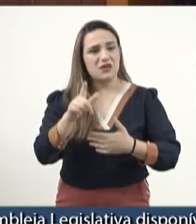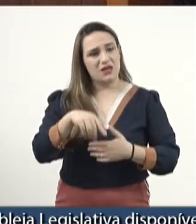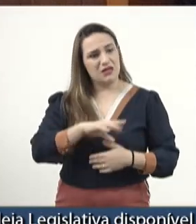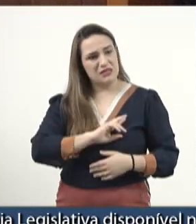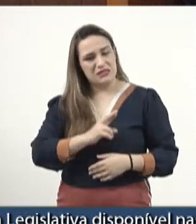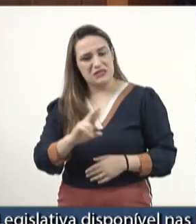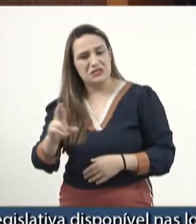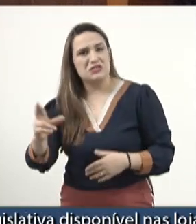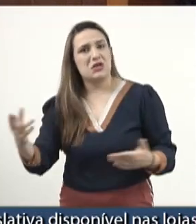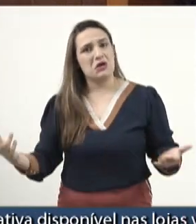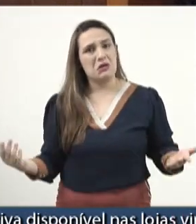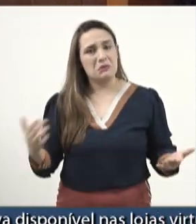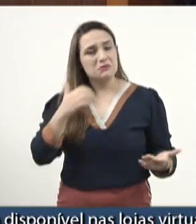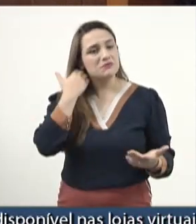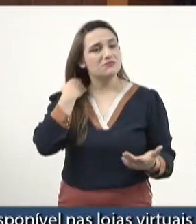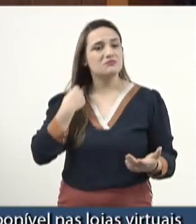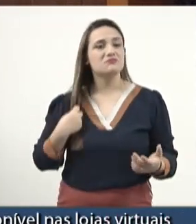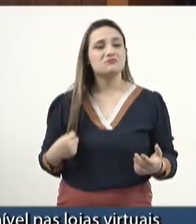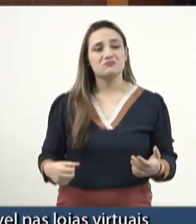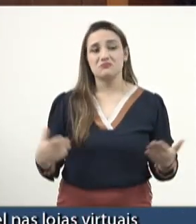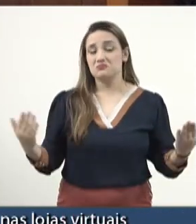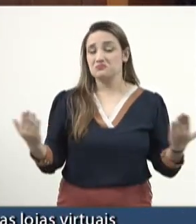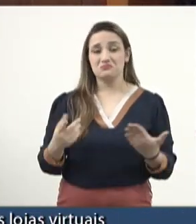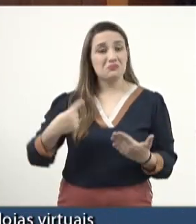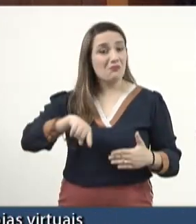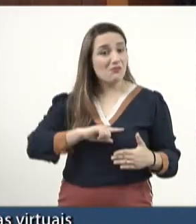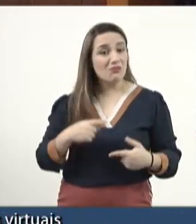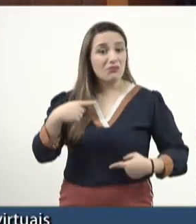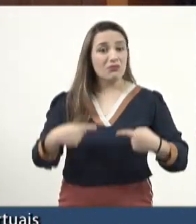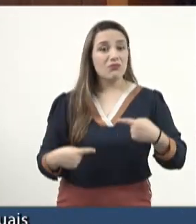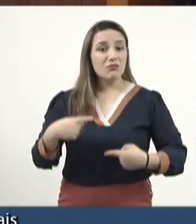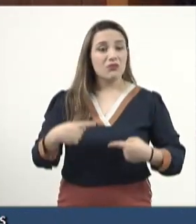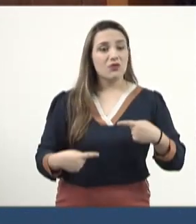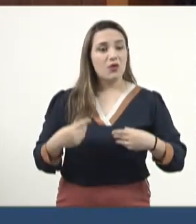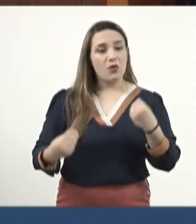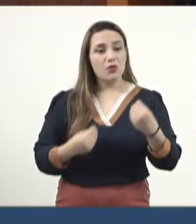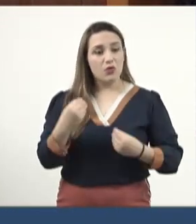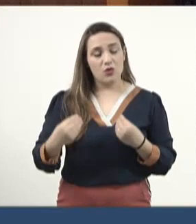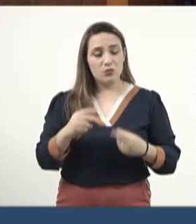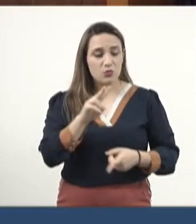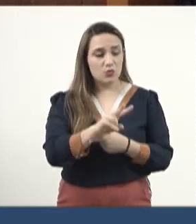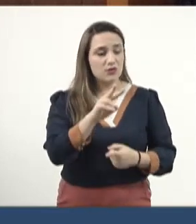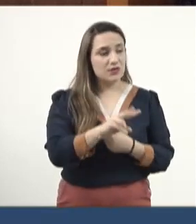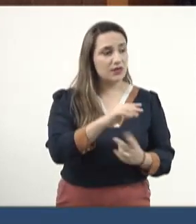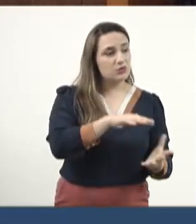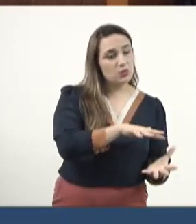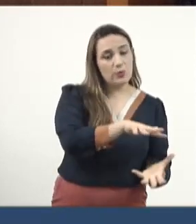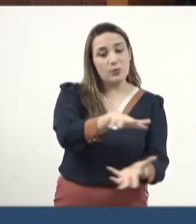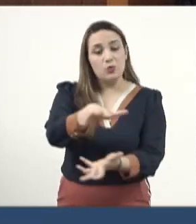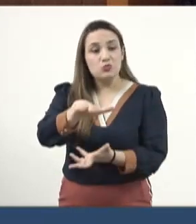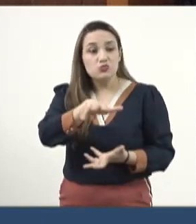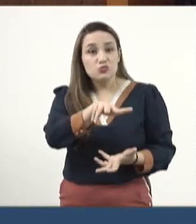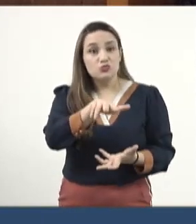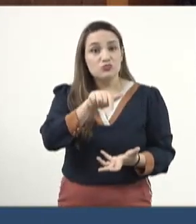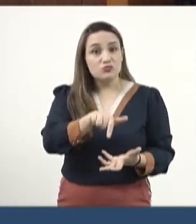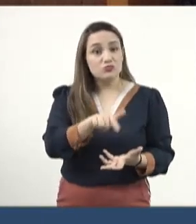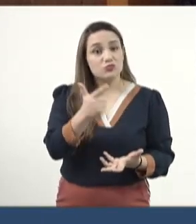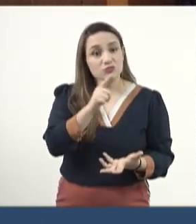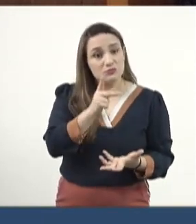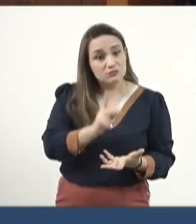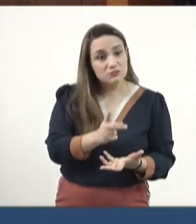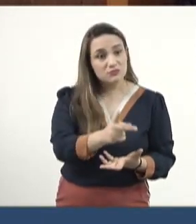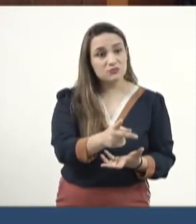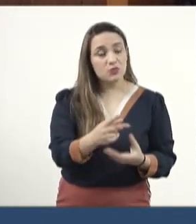religiosa, né? E hoje nós estamos discutindo a sobrevivência do planeta. Nós estamos discutindo um modelo